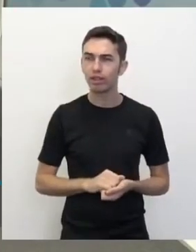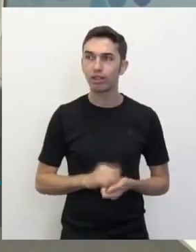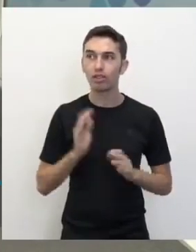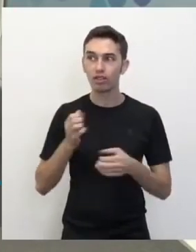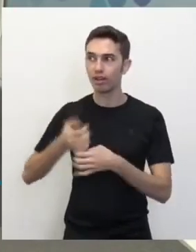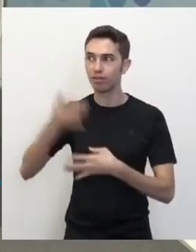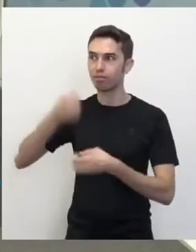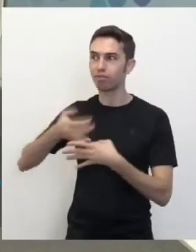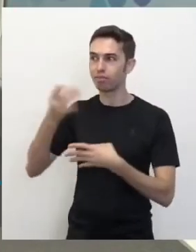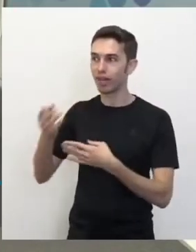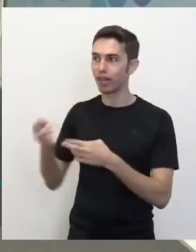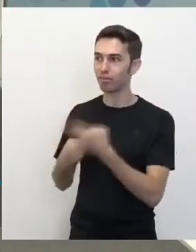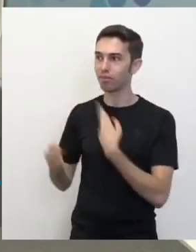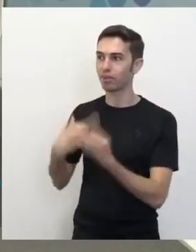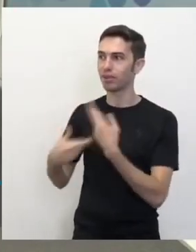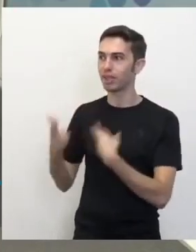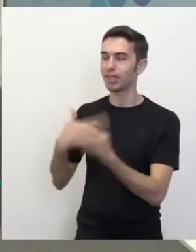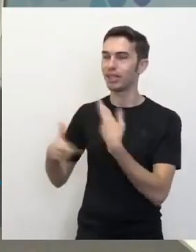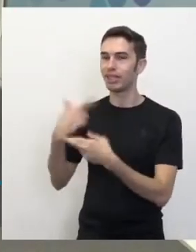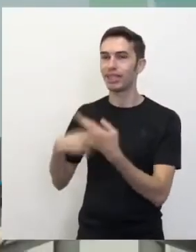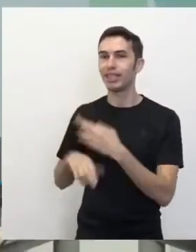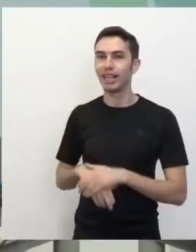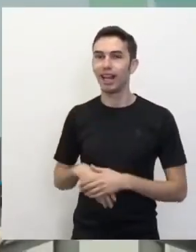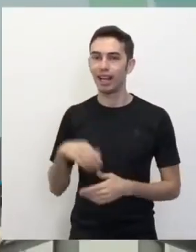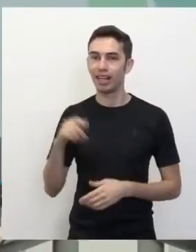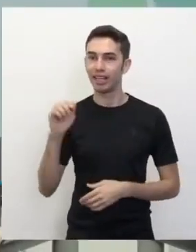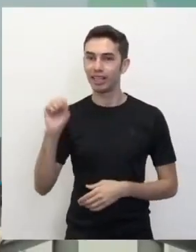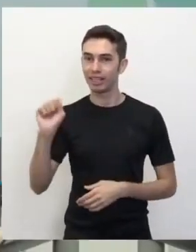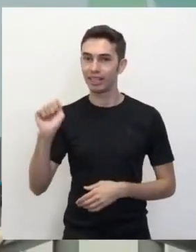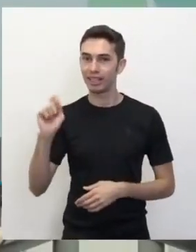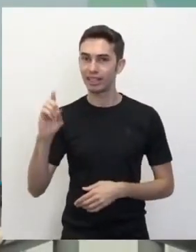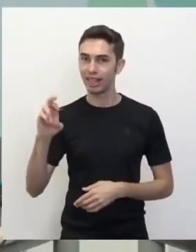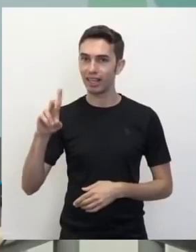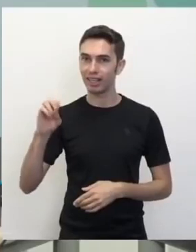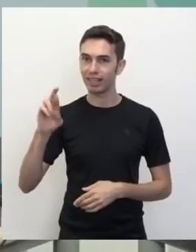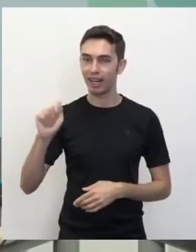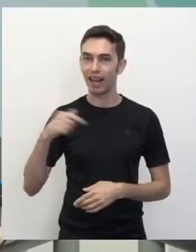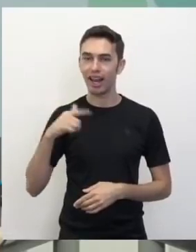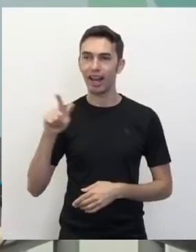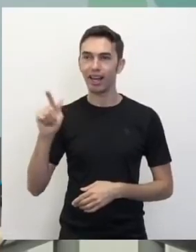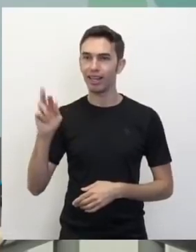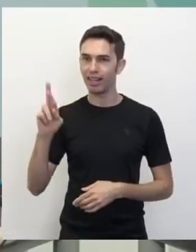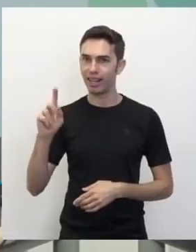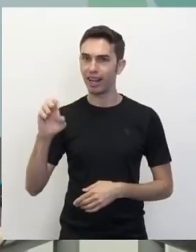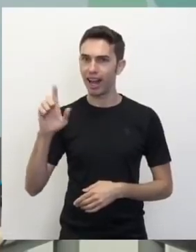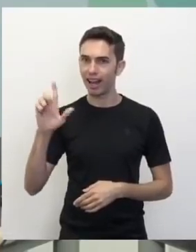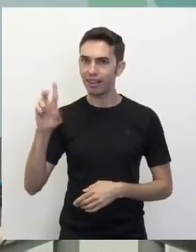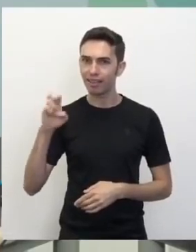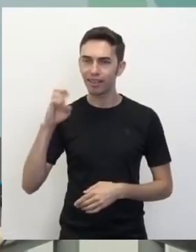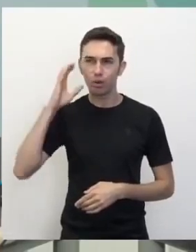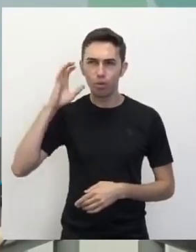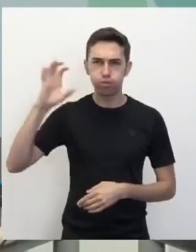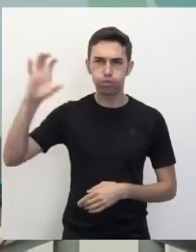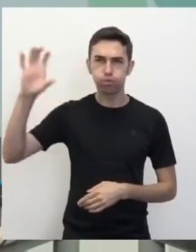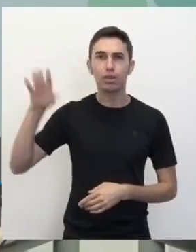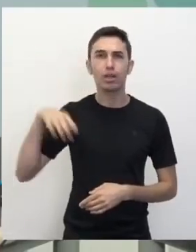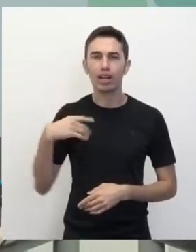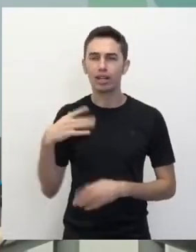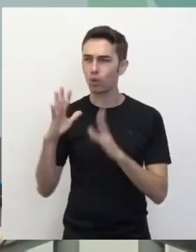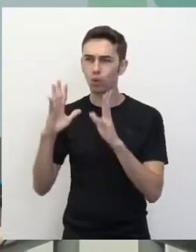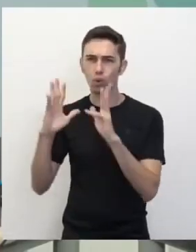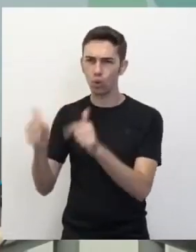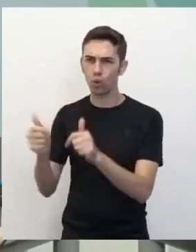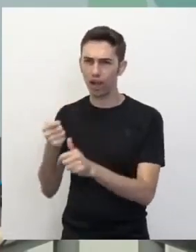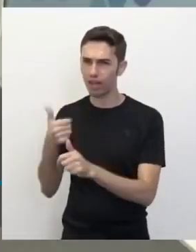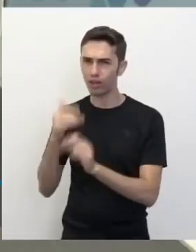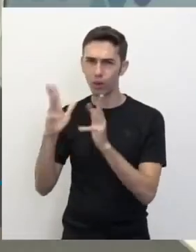o grave. Muitos aqui, ó. A professora Sandra colocando o grave aqui. Muitos já. Grave aqui é unanimidade.